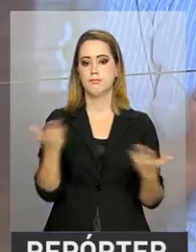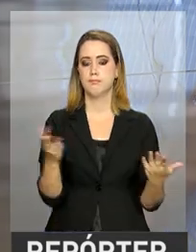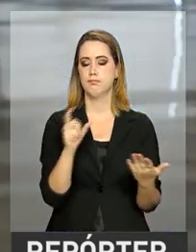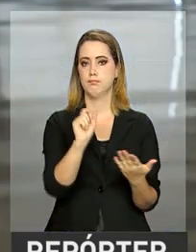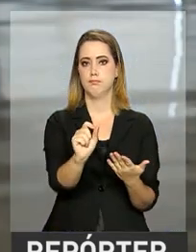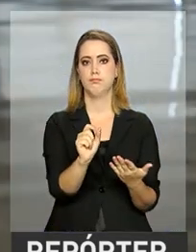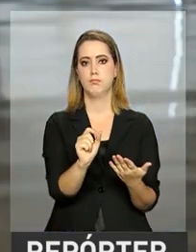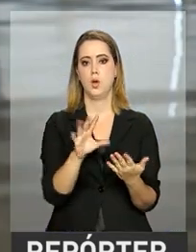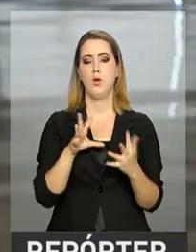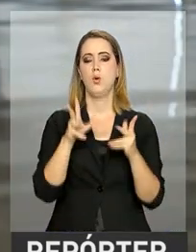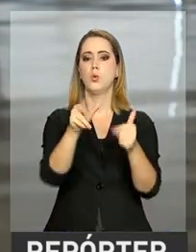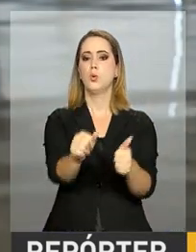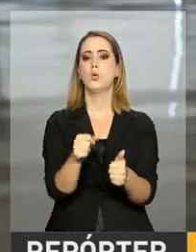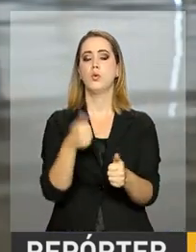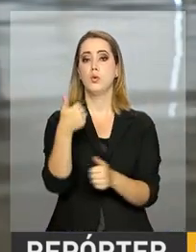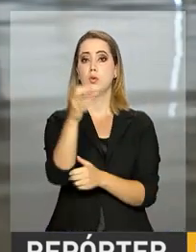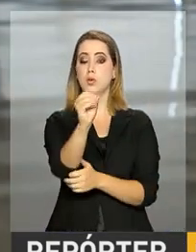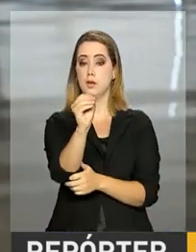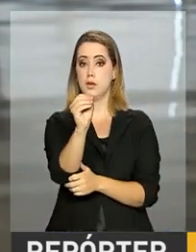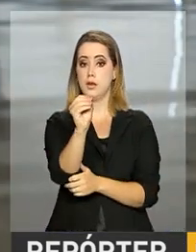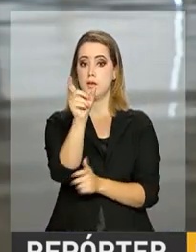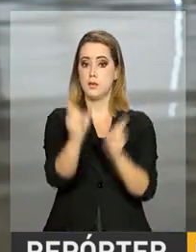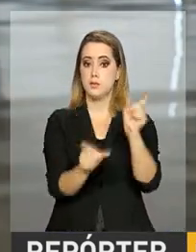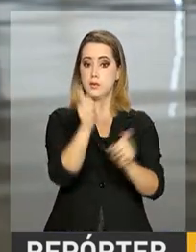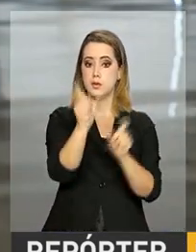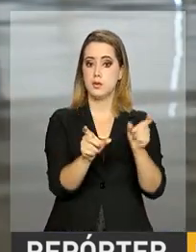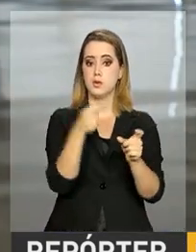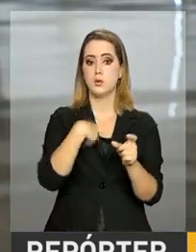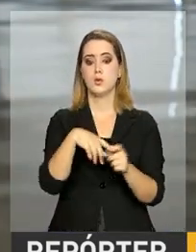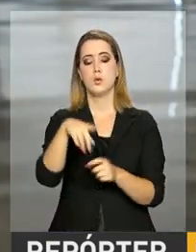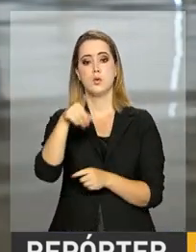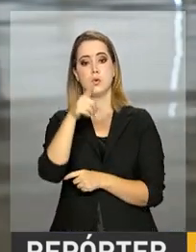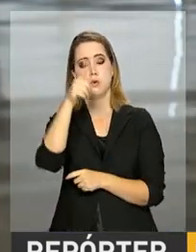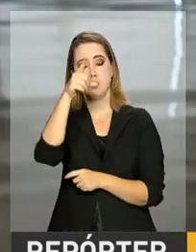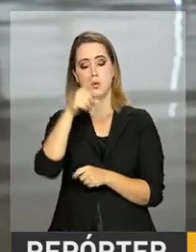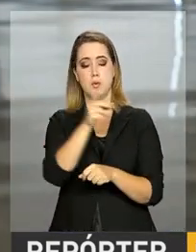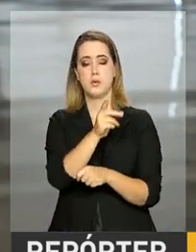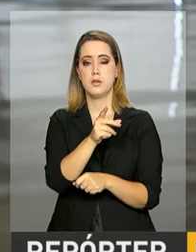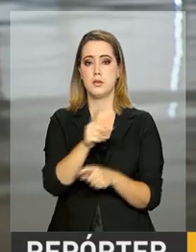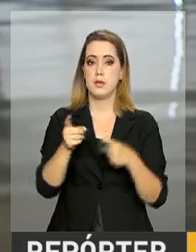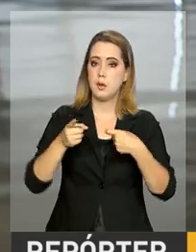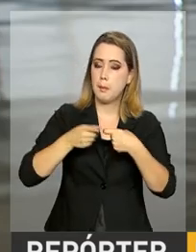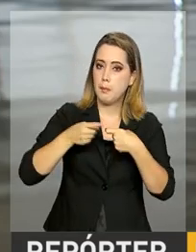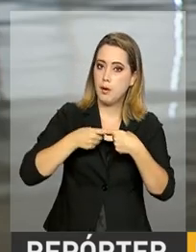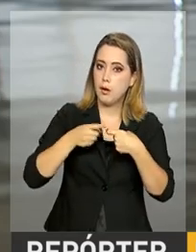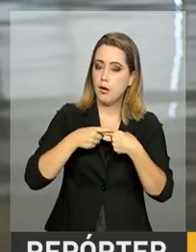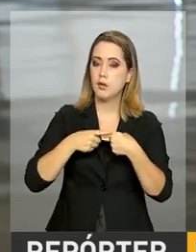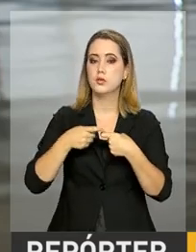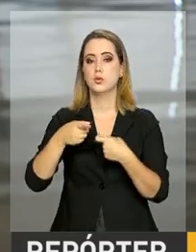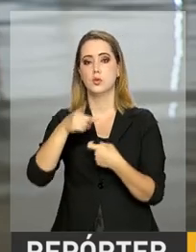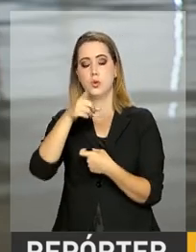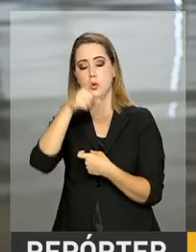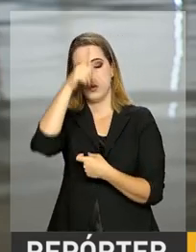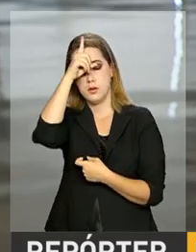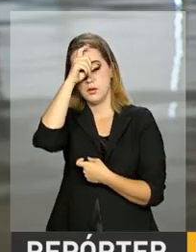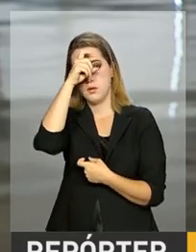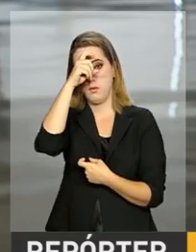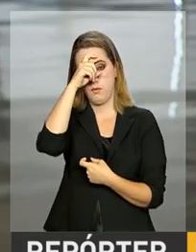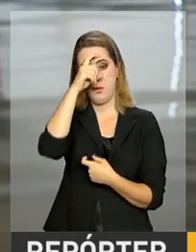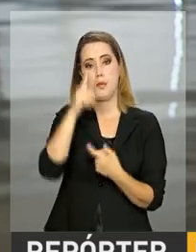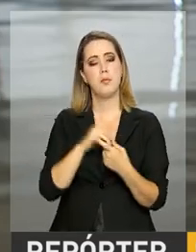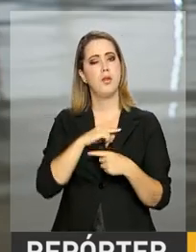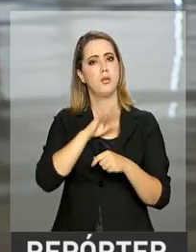todos. Ao todo, 10 pessoas, entre médicos, enfermeiros e assistentes, foram enviados ao estado. Eles vão se juntar às equipes